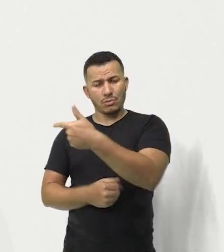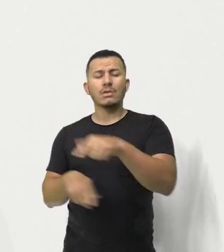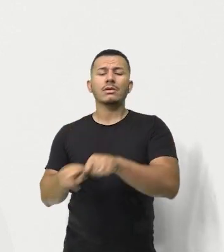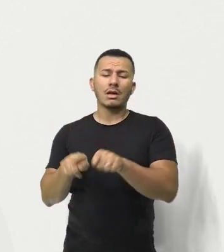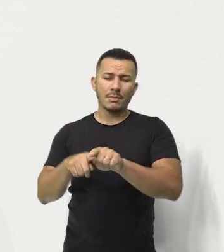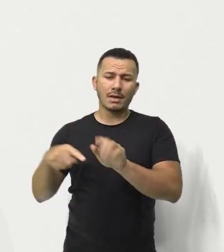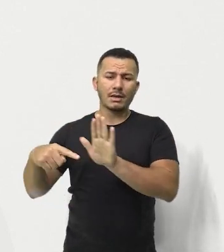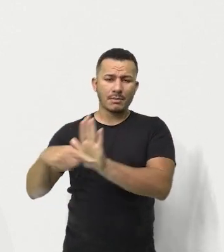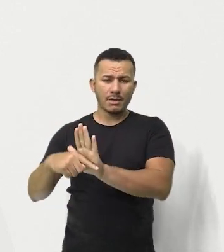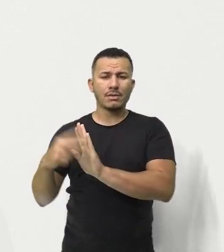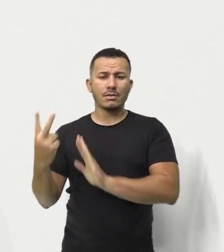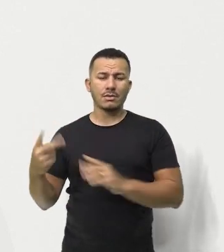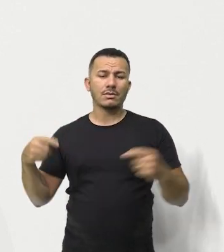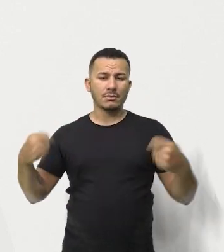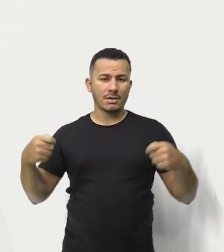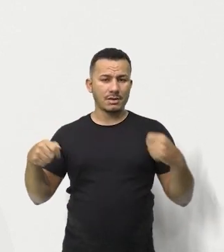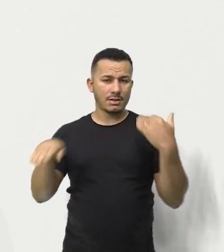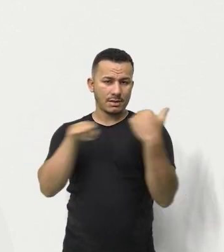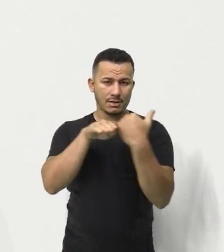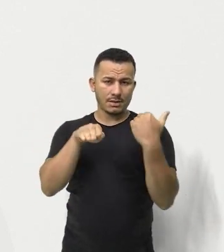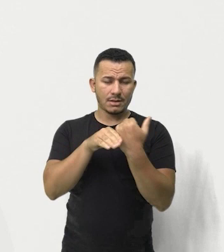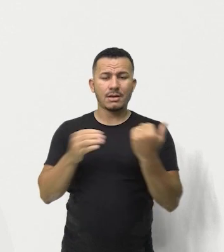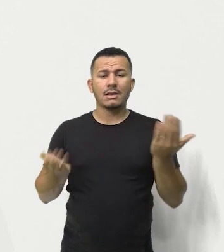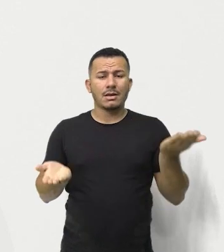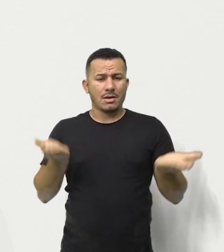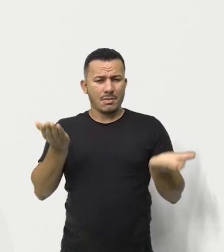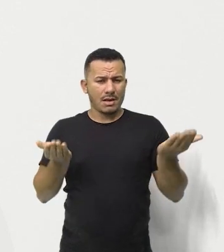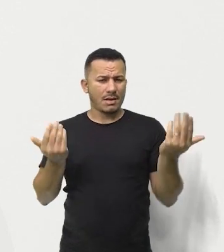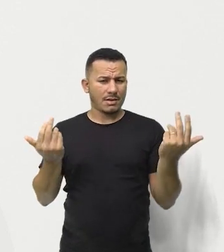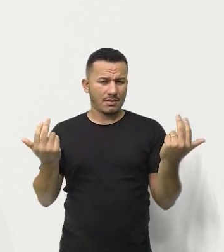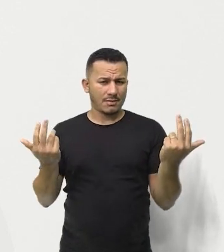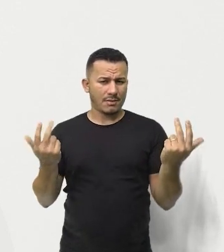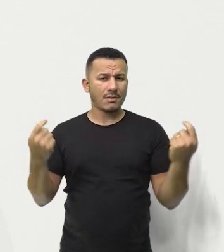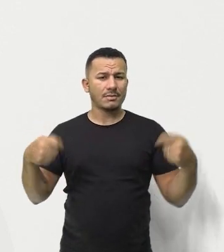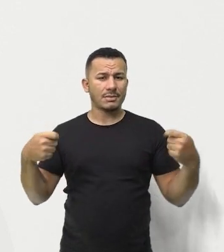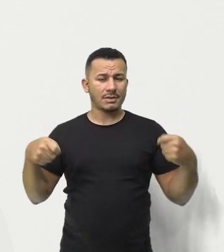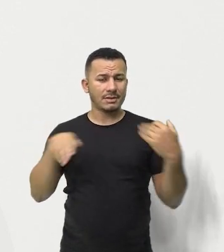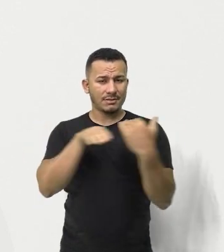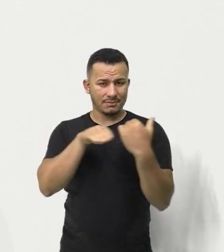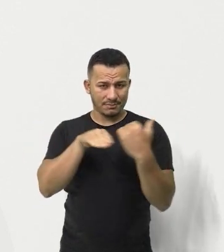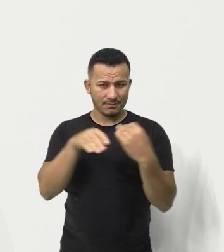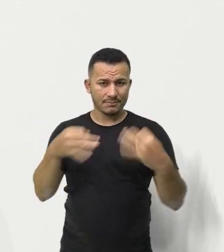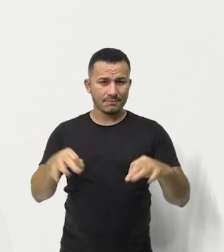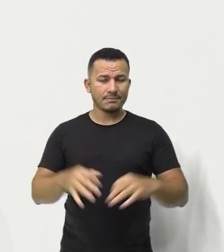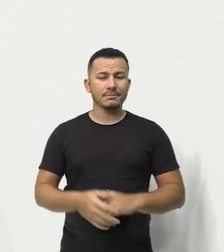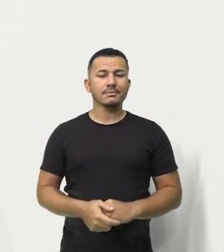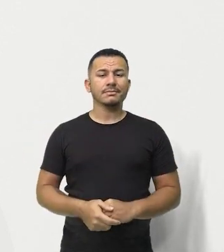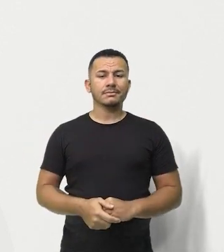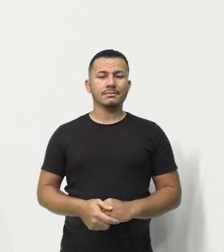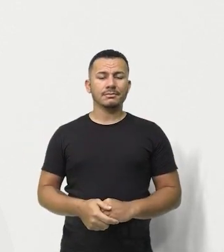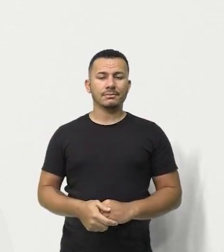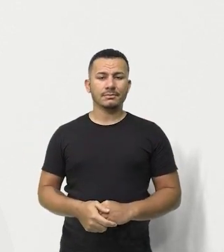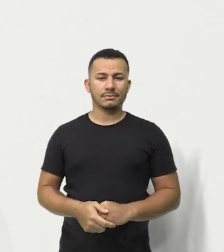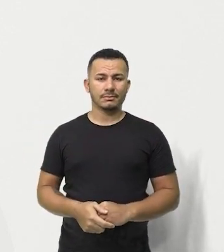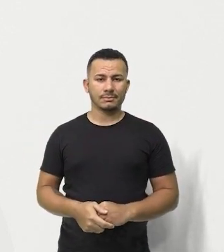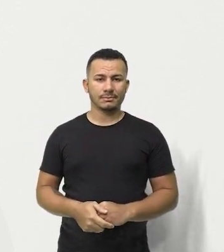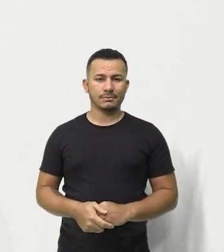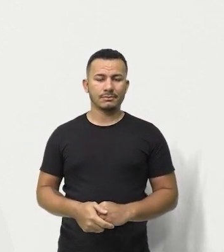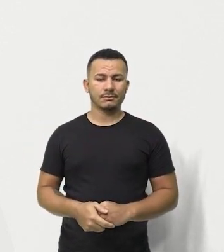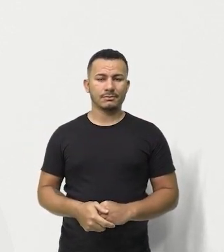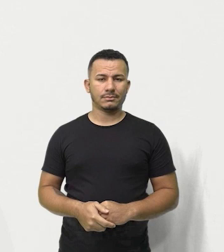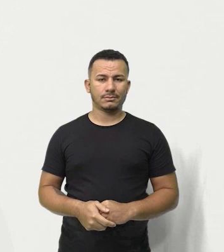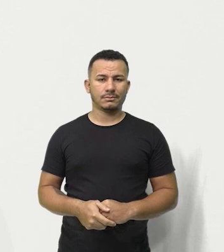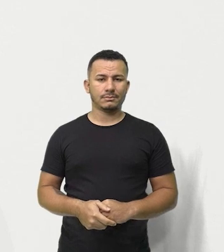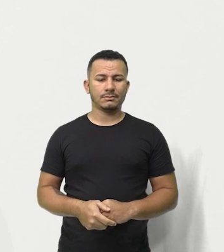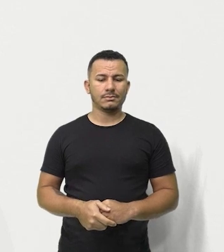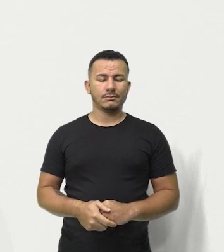você também deverá colocar o mesmo do outro lado, porque você está procurando equacionar. Ó. Então, significando